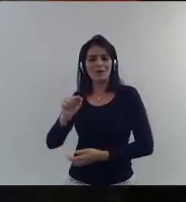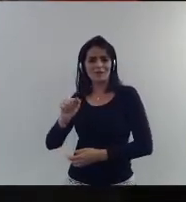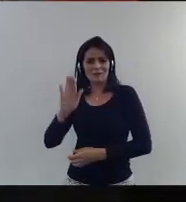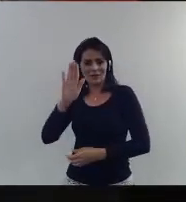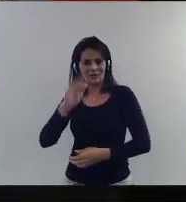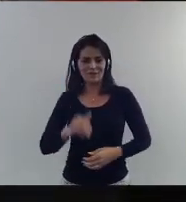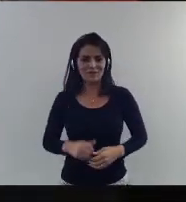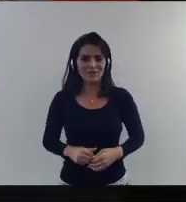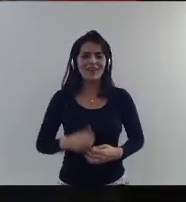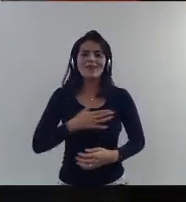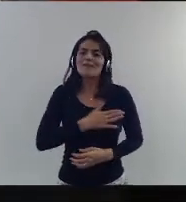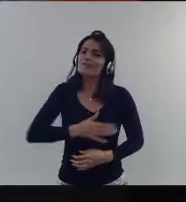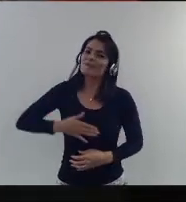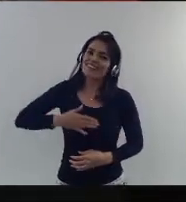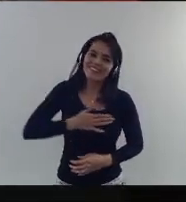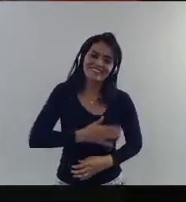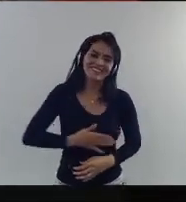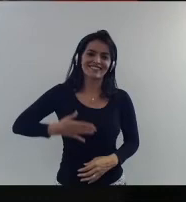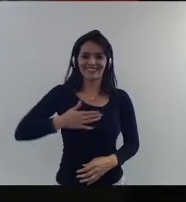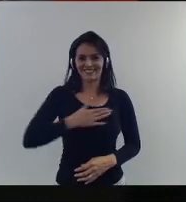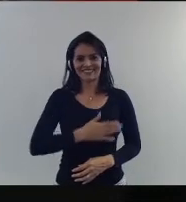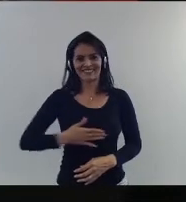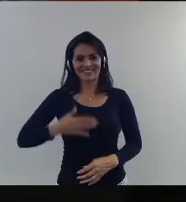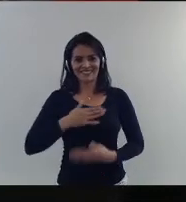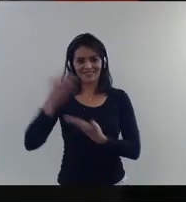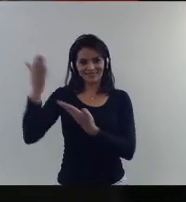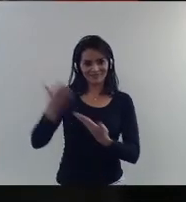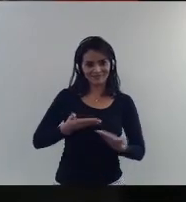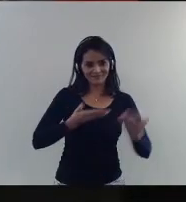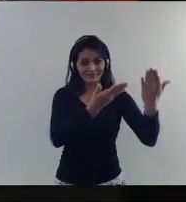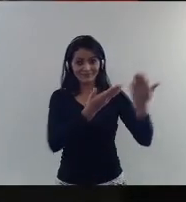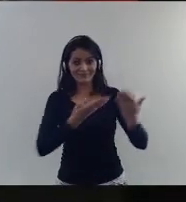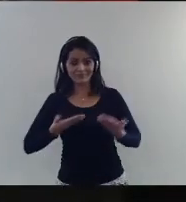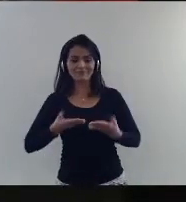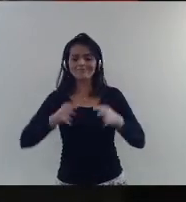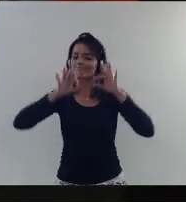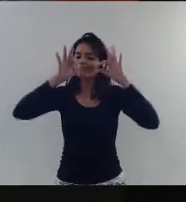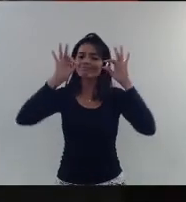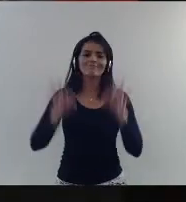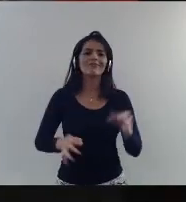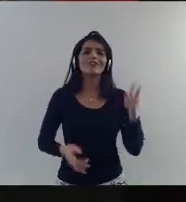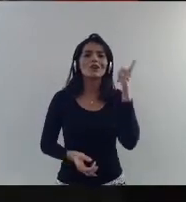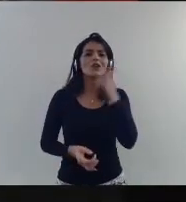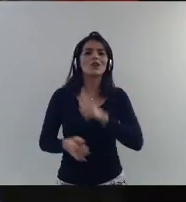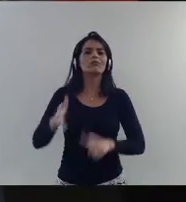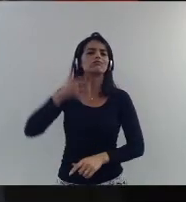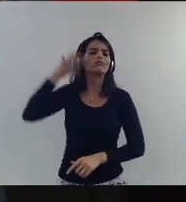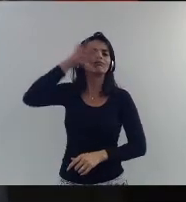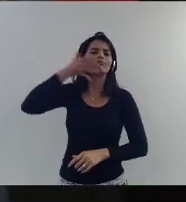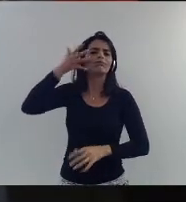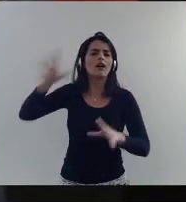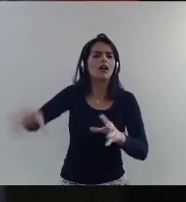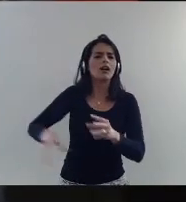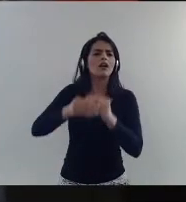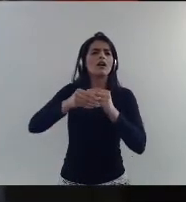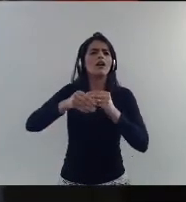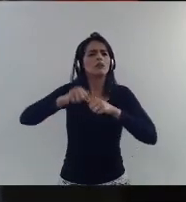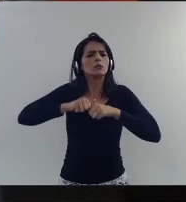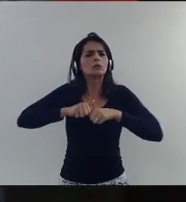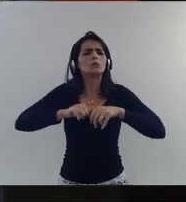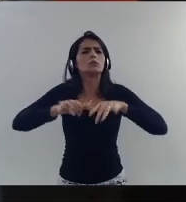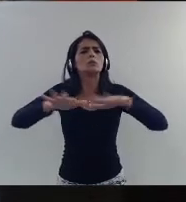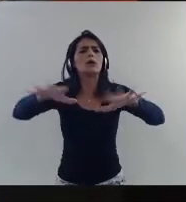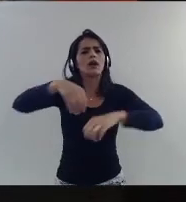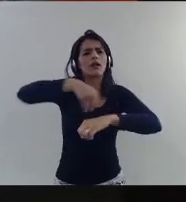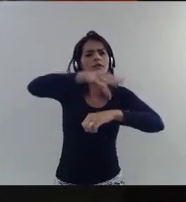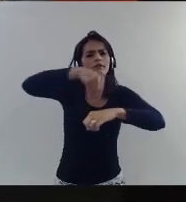Brasil. Foi um prazer imenso recebê-los. Eu tenho certeza que nós conseguimos agregar muito